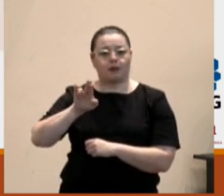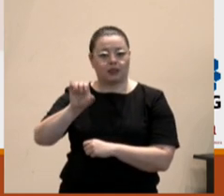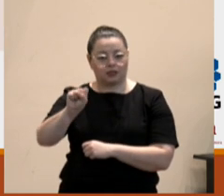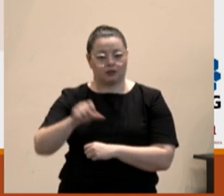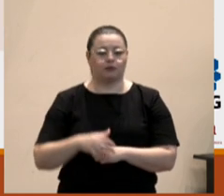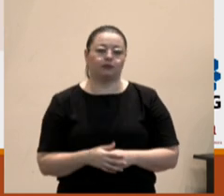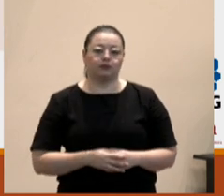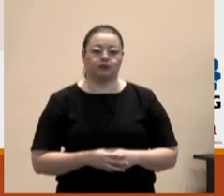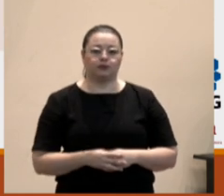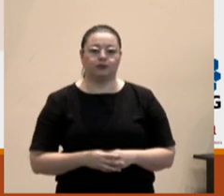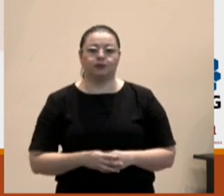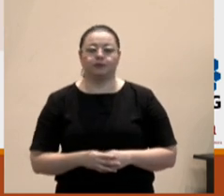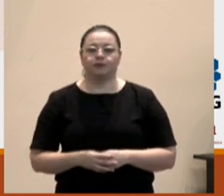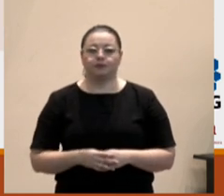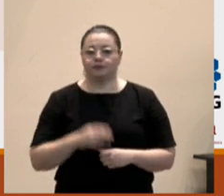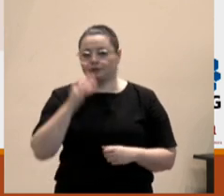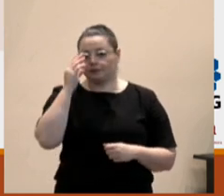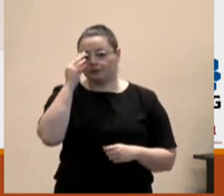Próximo.